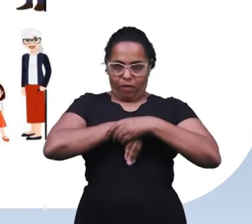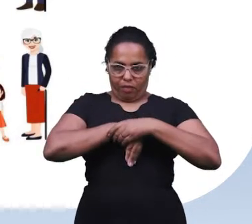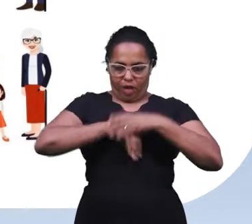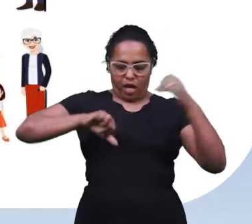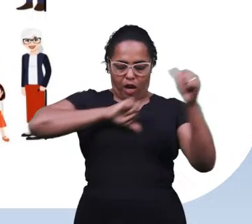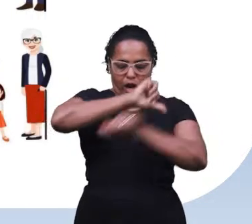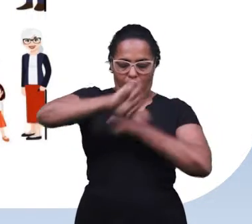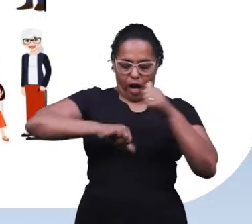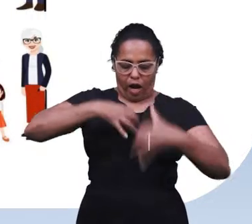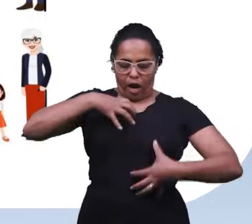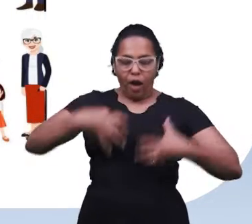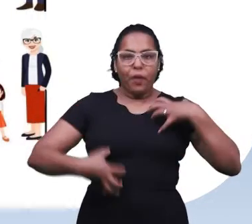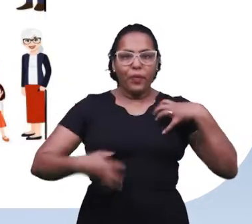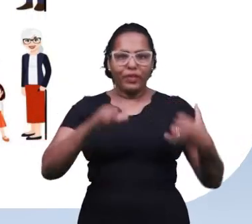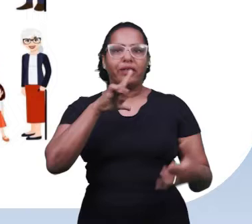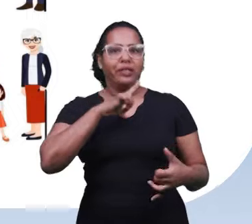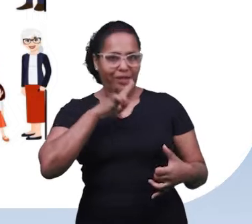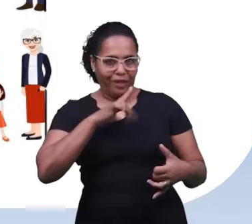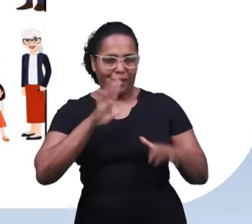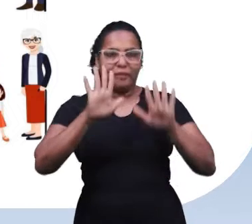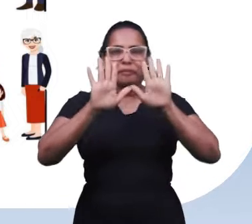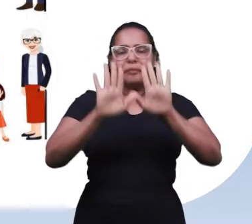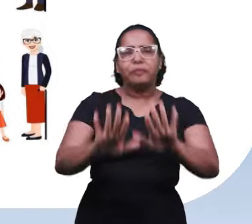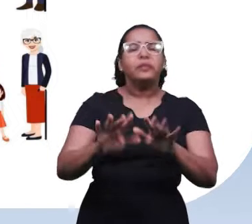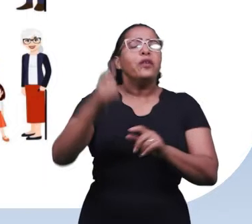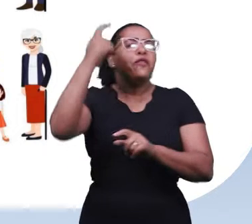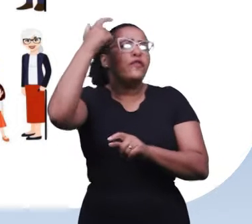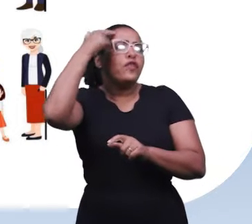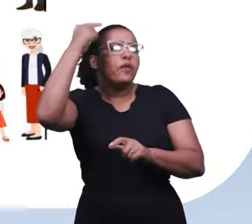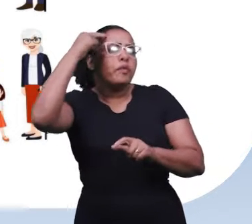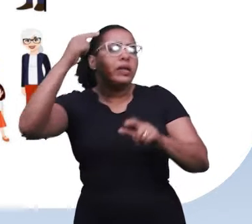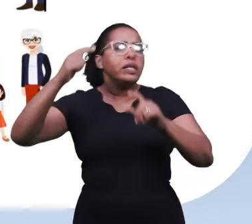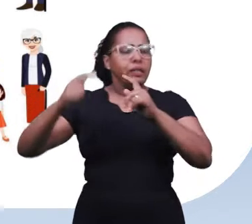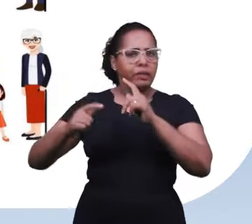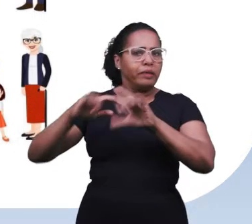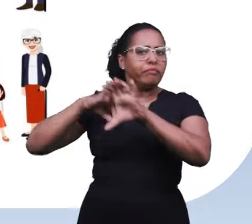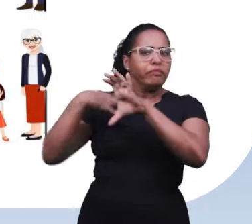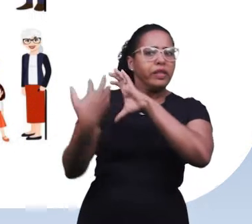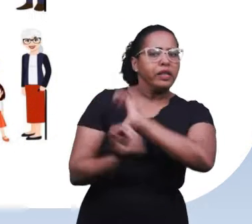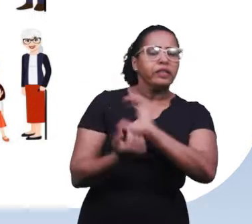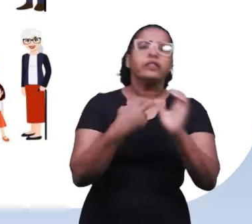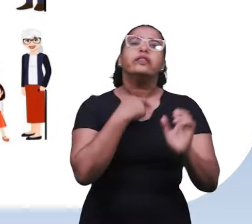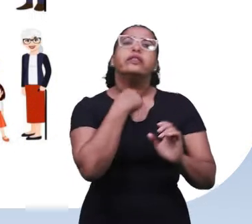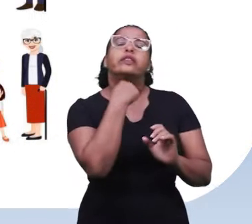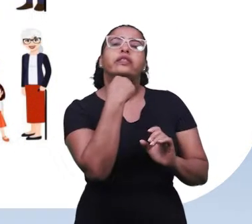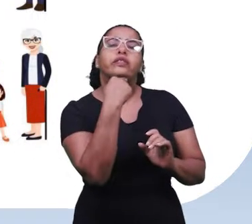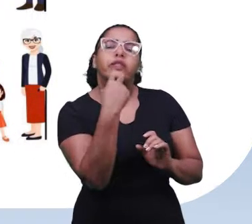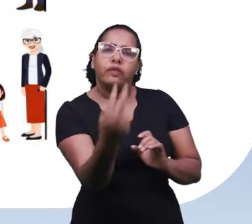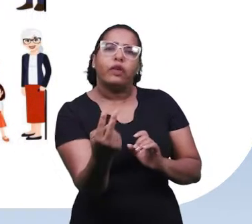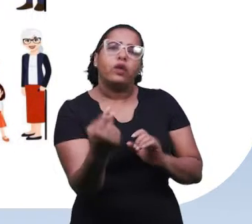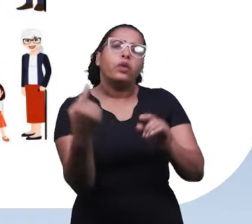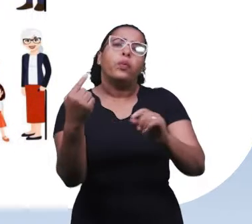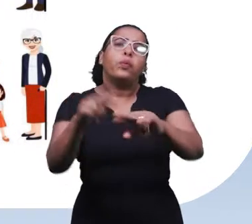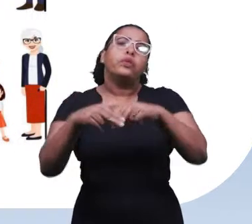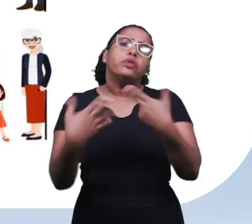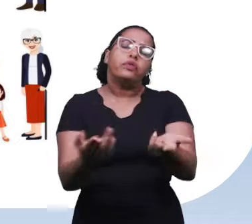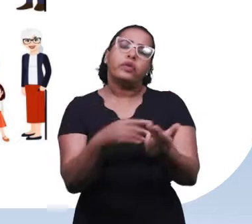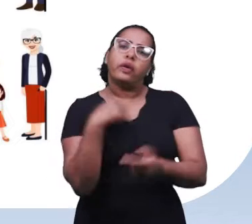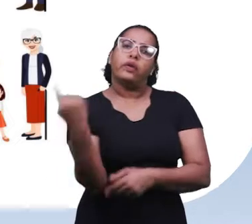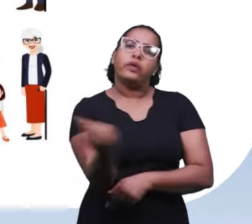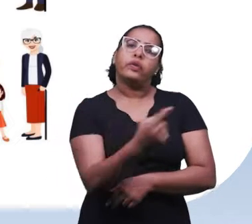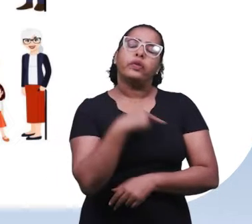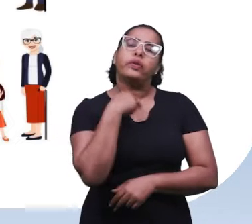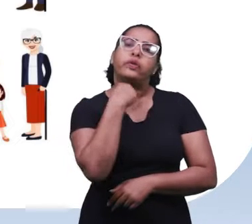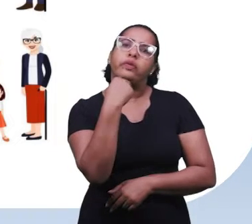pensar nas características que as nossas vozes, né? E por que eu falo as nossas vozes?